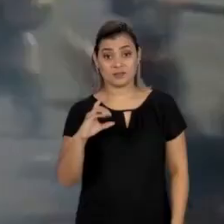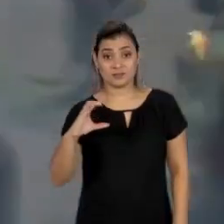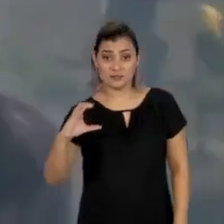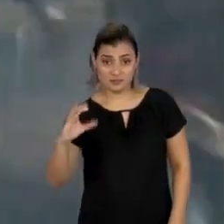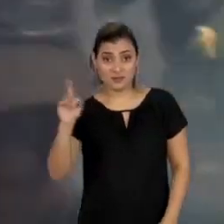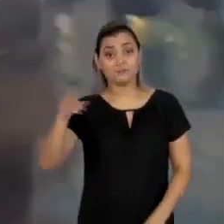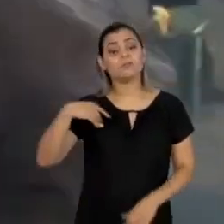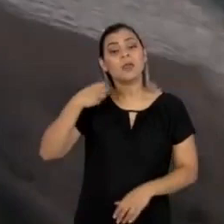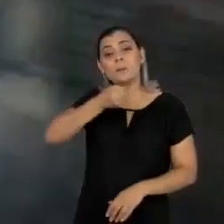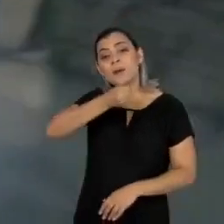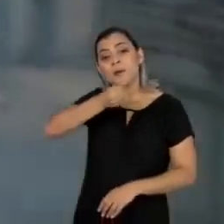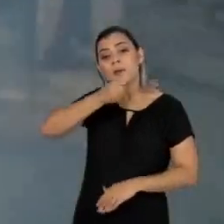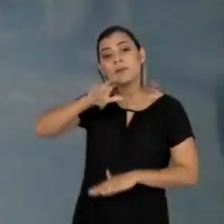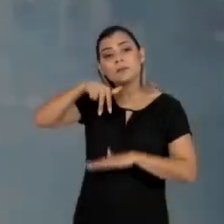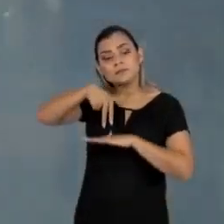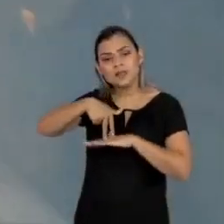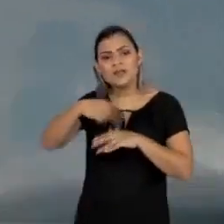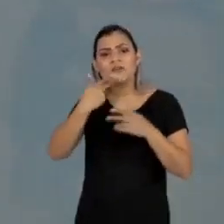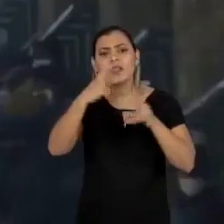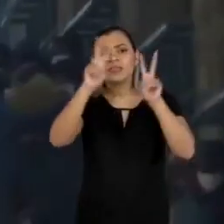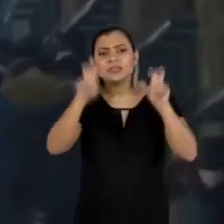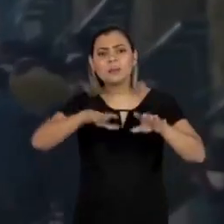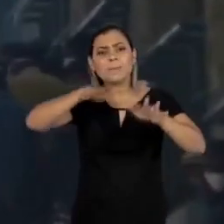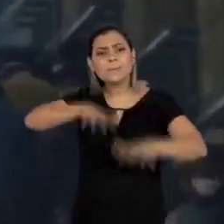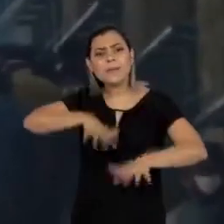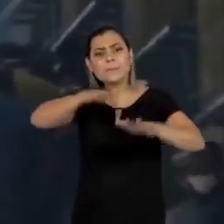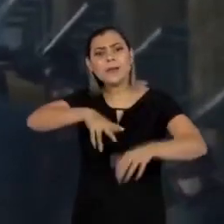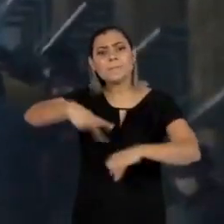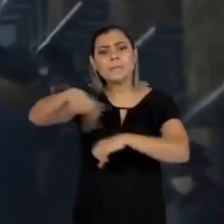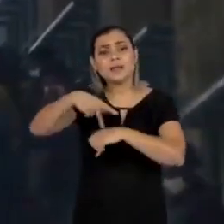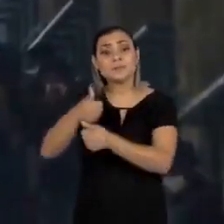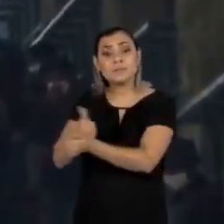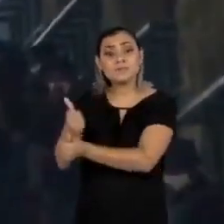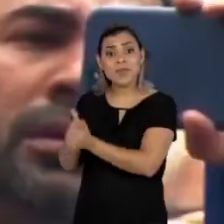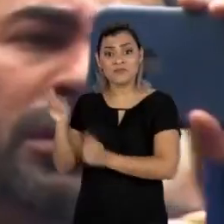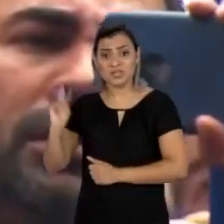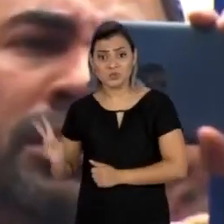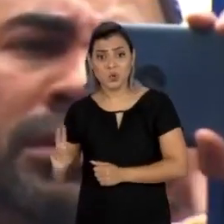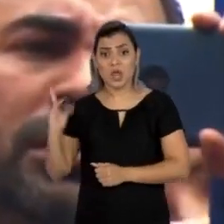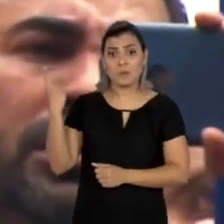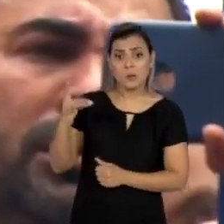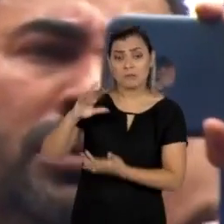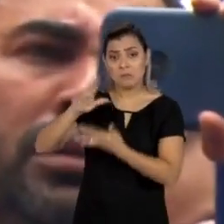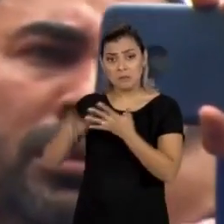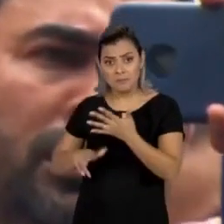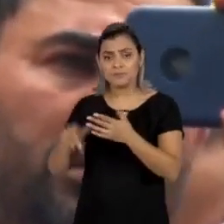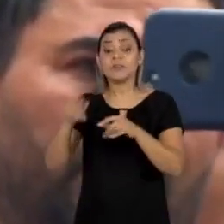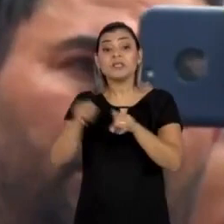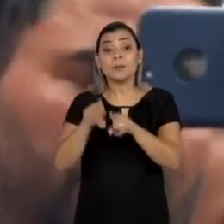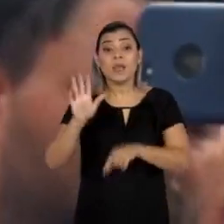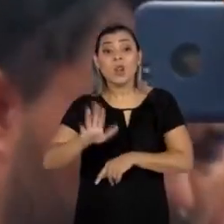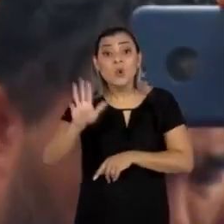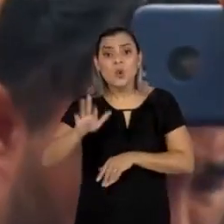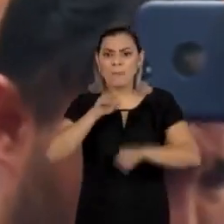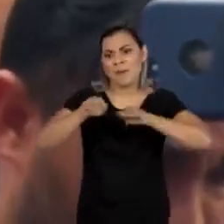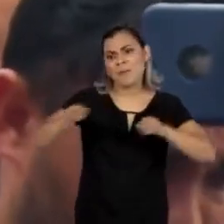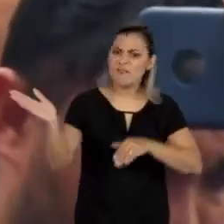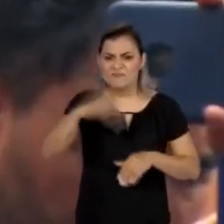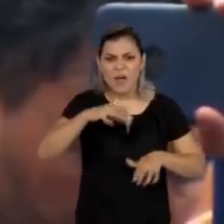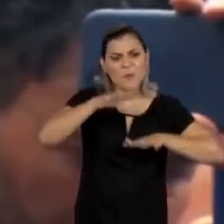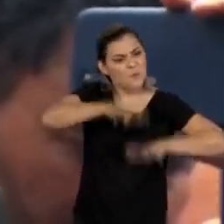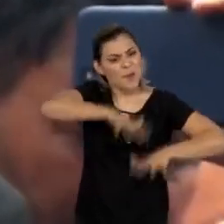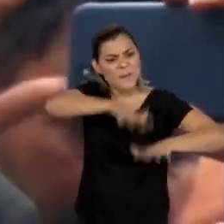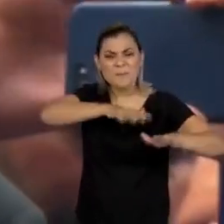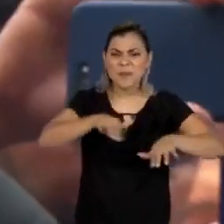semana, quando foi perguntado sobre os protestos em países vizinhos do Brasil e a iniciativa do ex-presidente Lula em